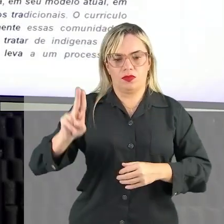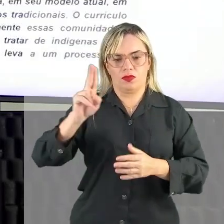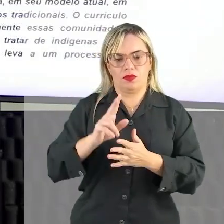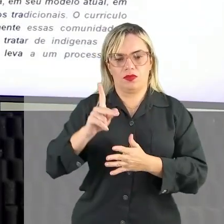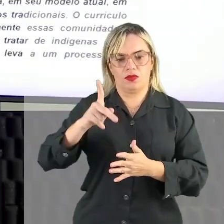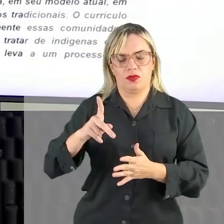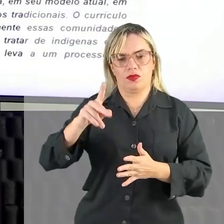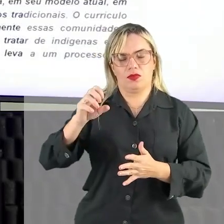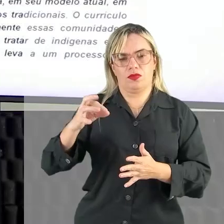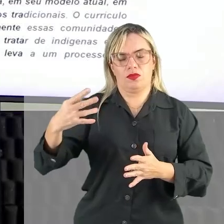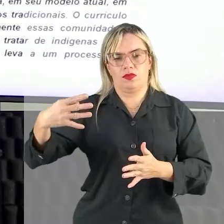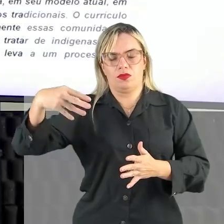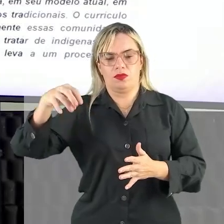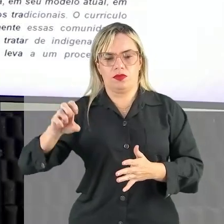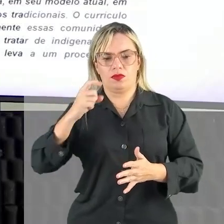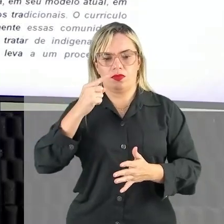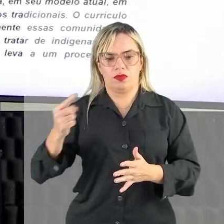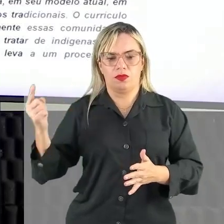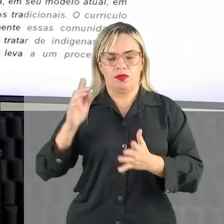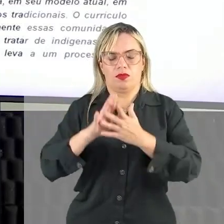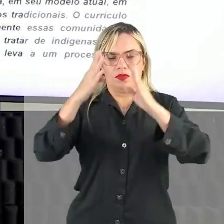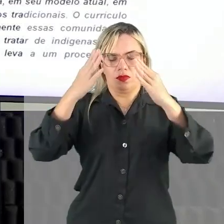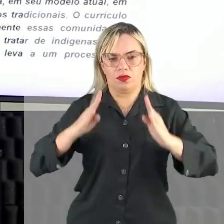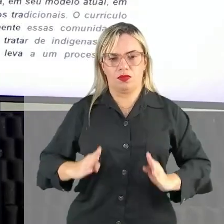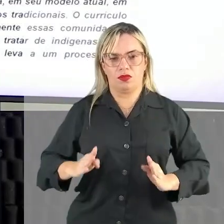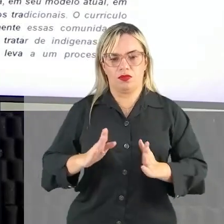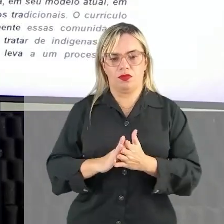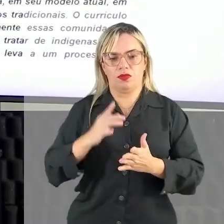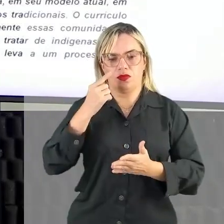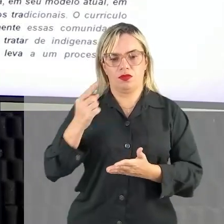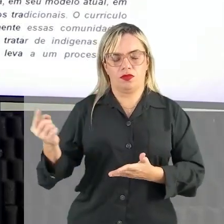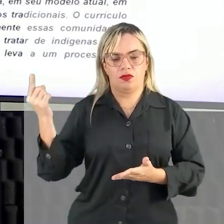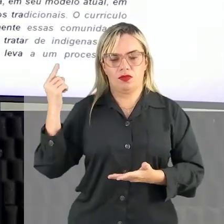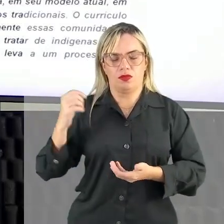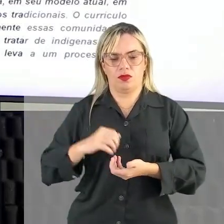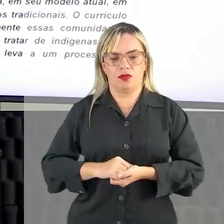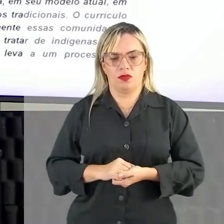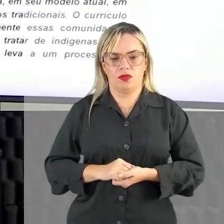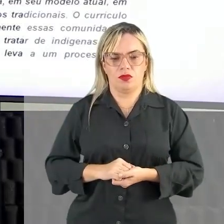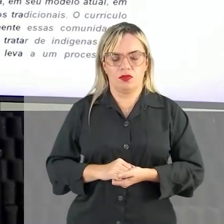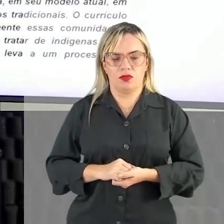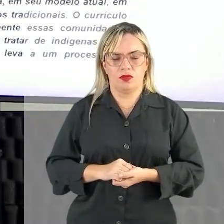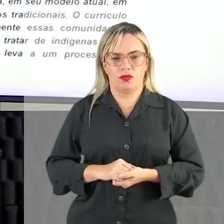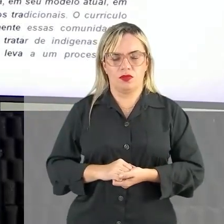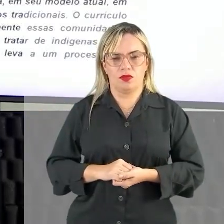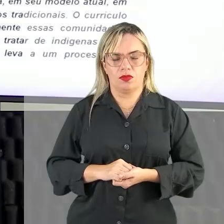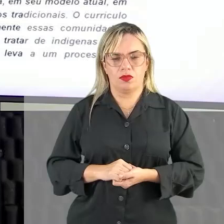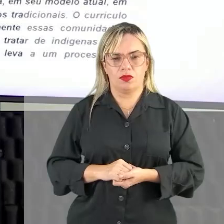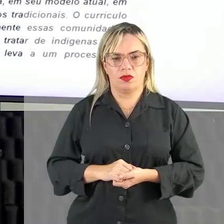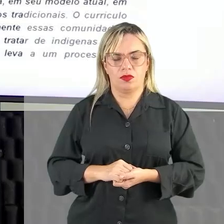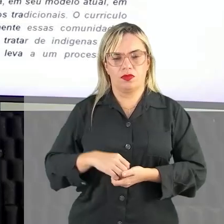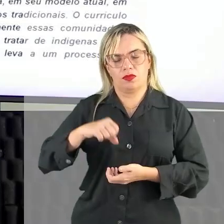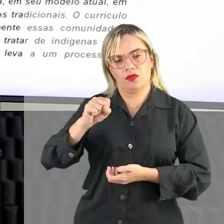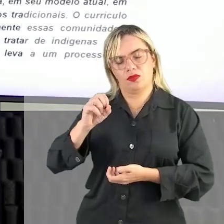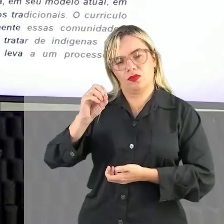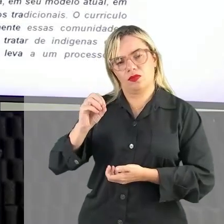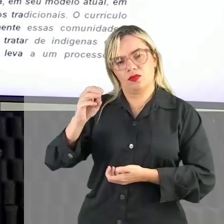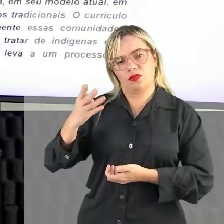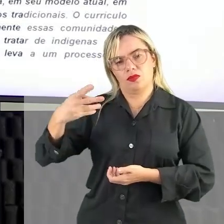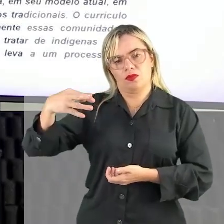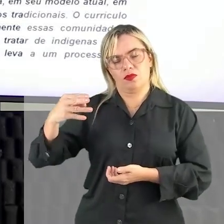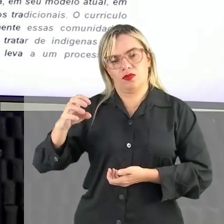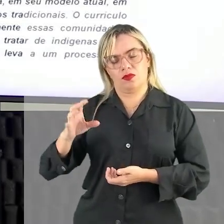pertinente a essa análise ó sobre essa análise